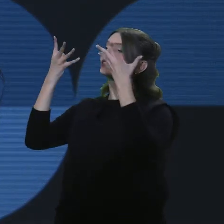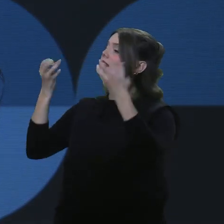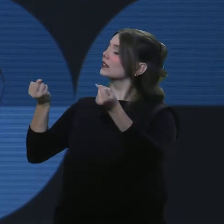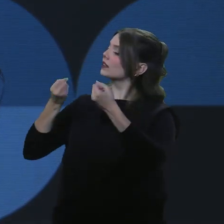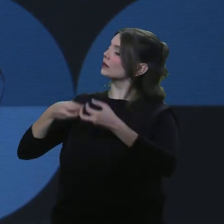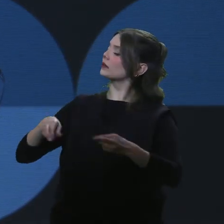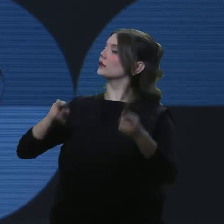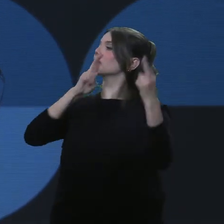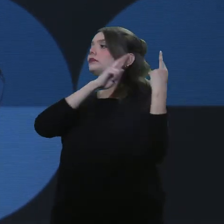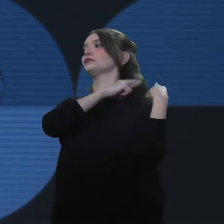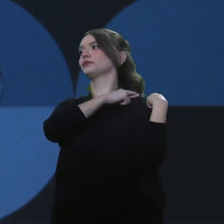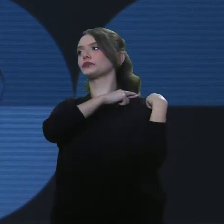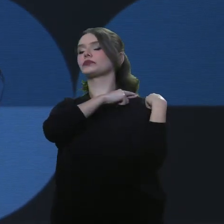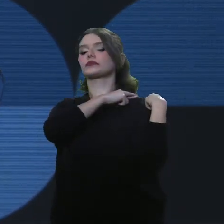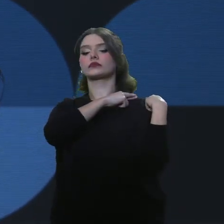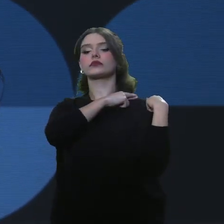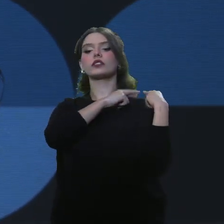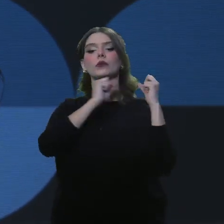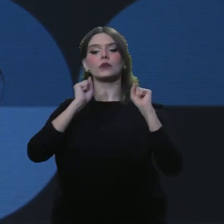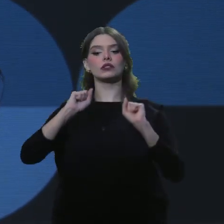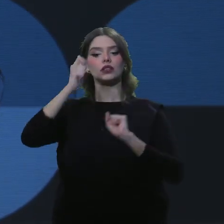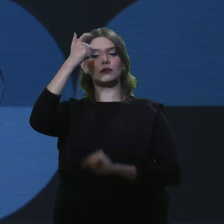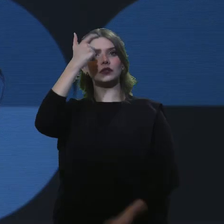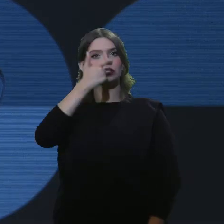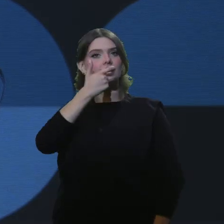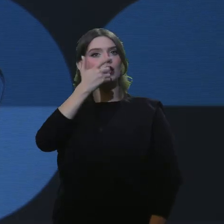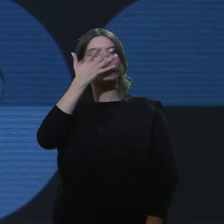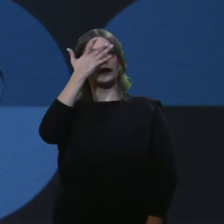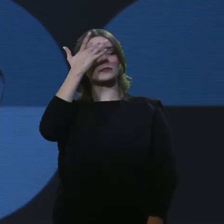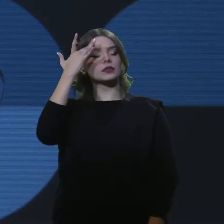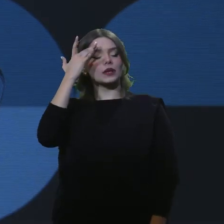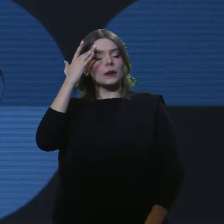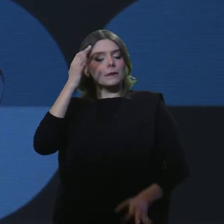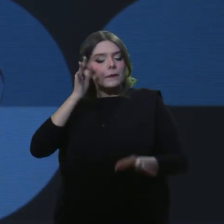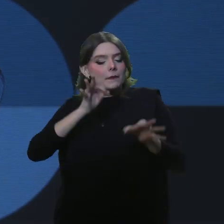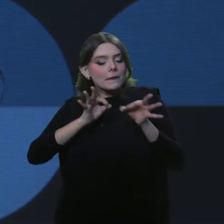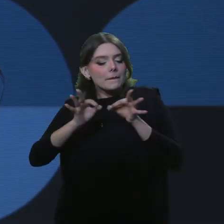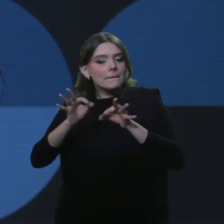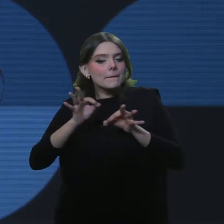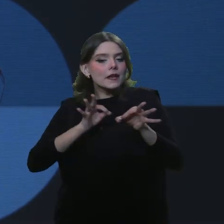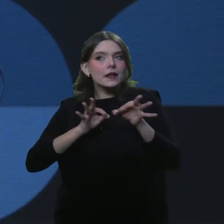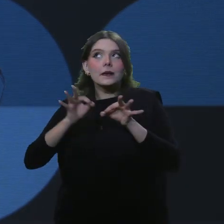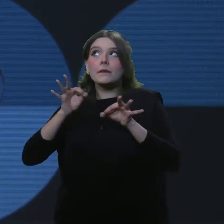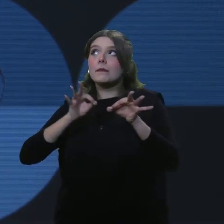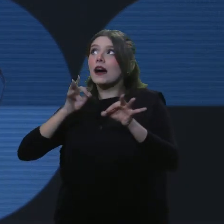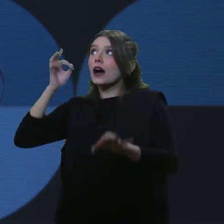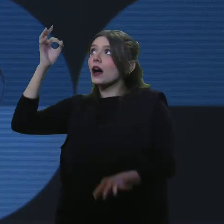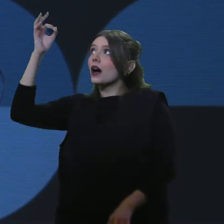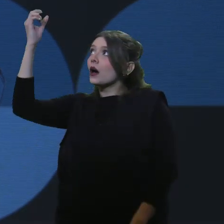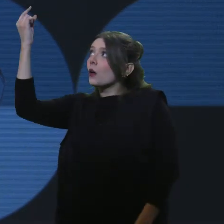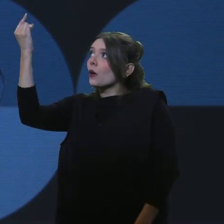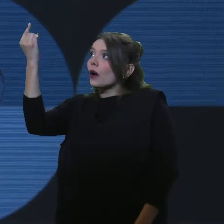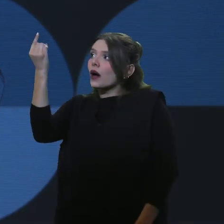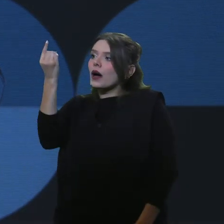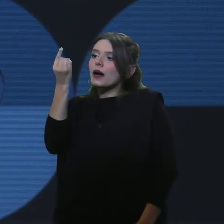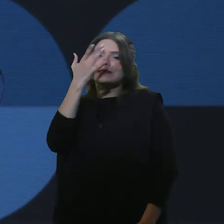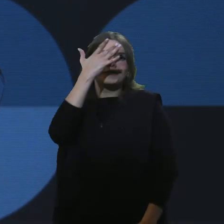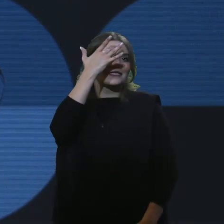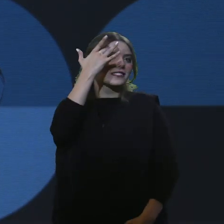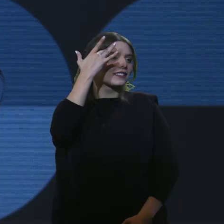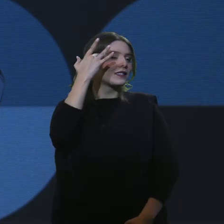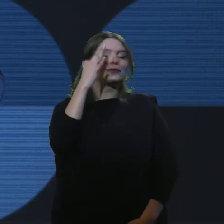responsabilidades. Pai, que sejamos aqueles que preparam a Tua vinda naqueles que ainda não Te receberam,